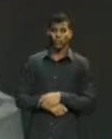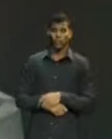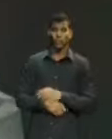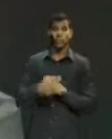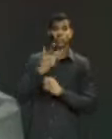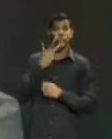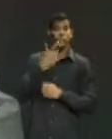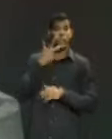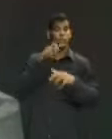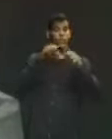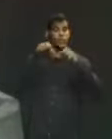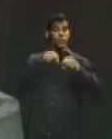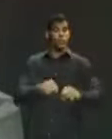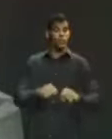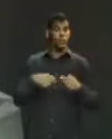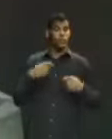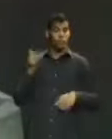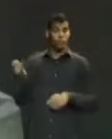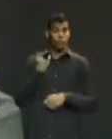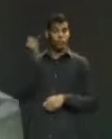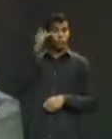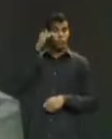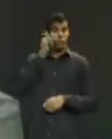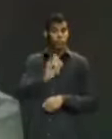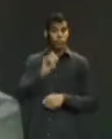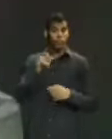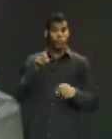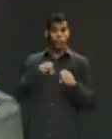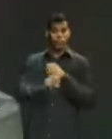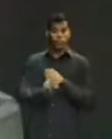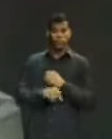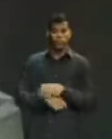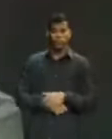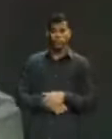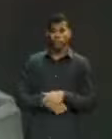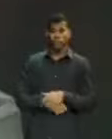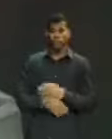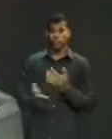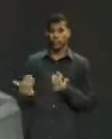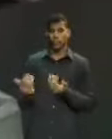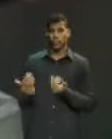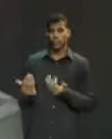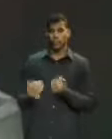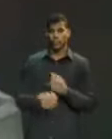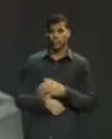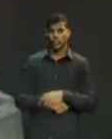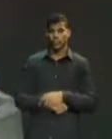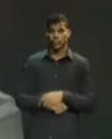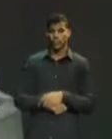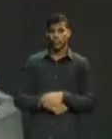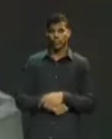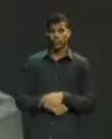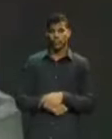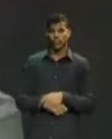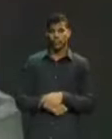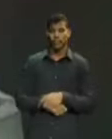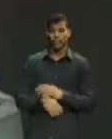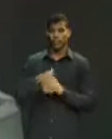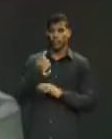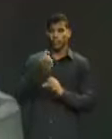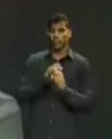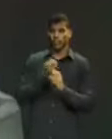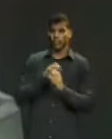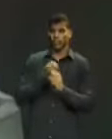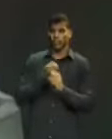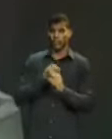debata como é que ele pode prevenir homicídio, sobretudo dos mais jovens. Nesta caminhada de 6 anos,